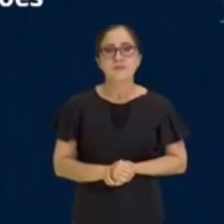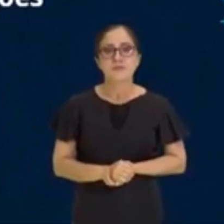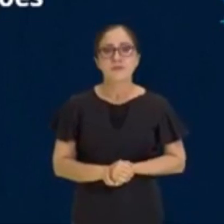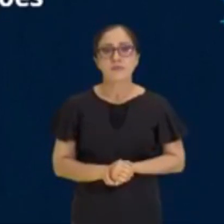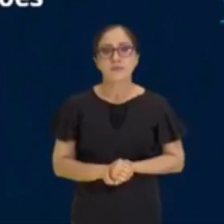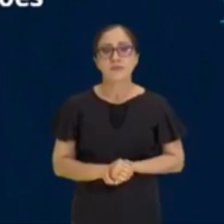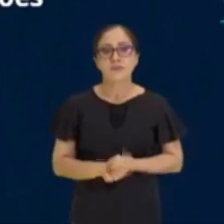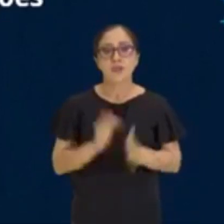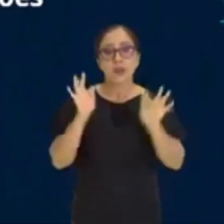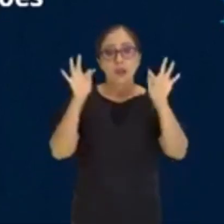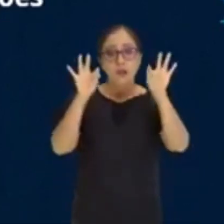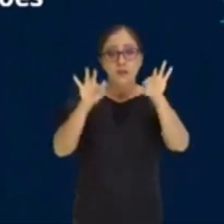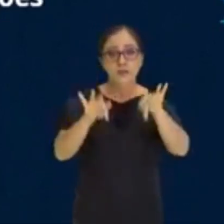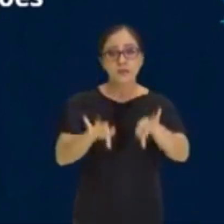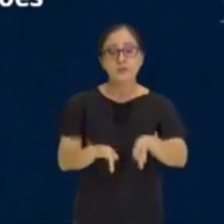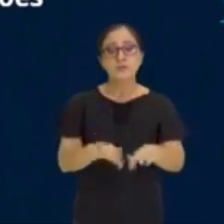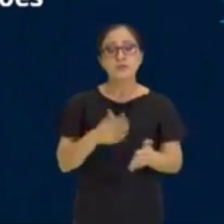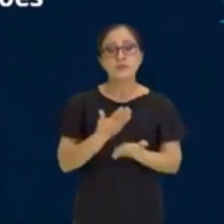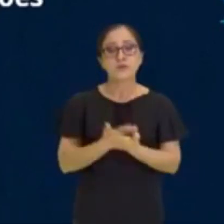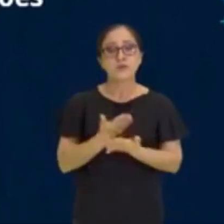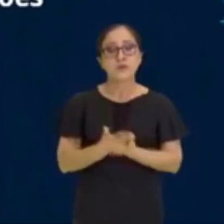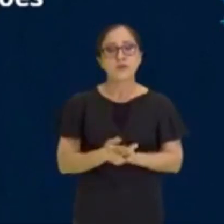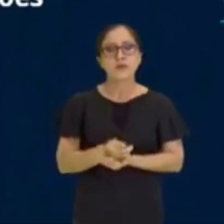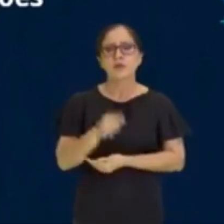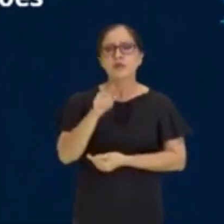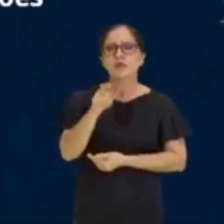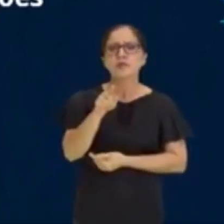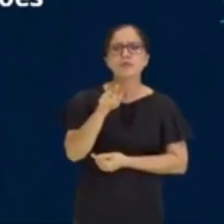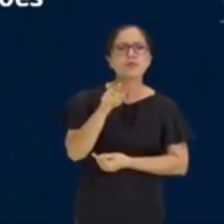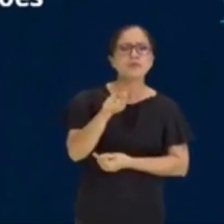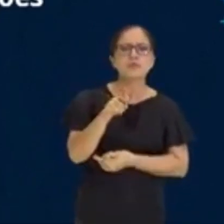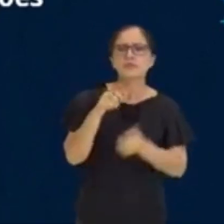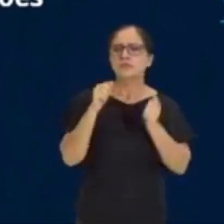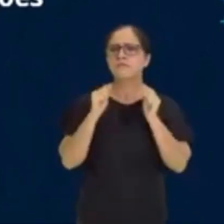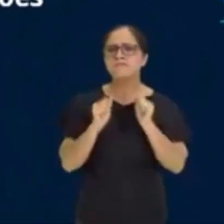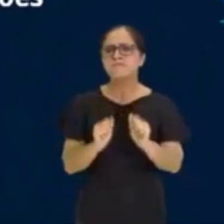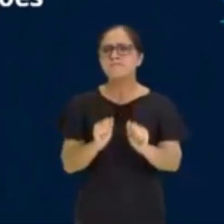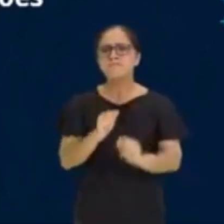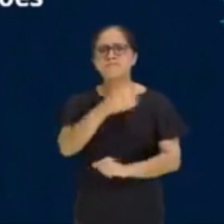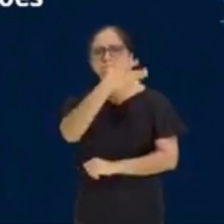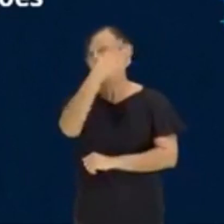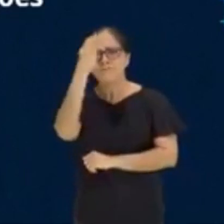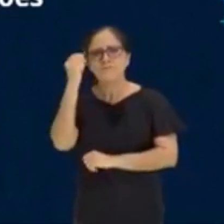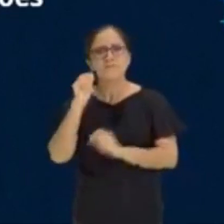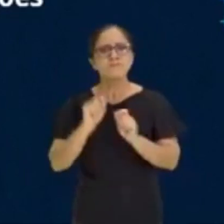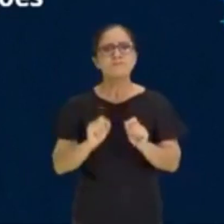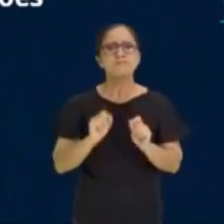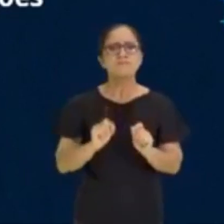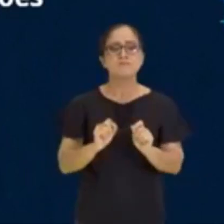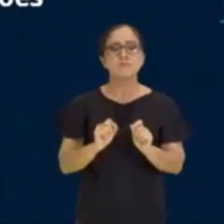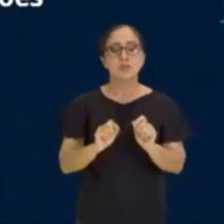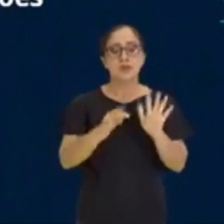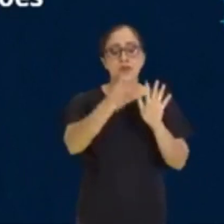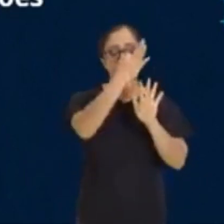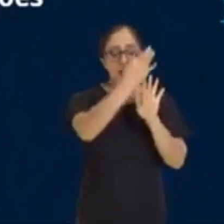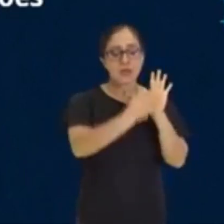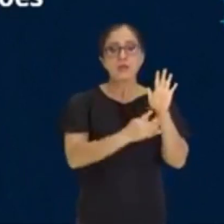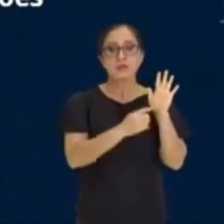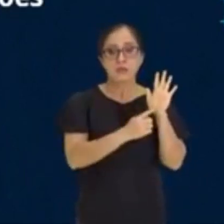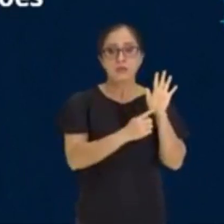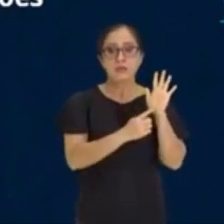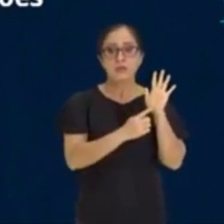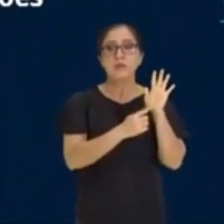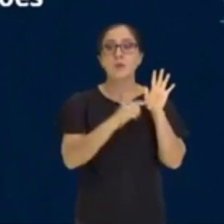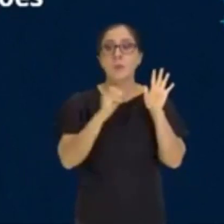o finalzinho da nossa aula. O que você não pode esquecer? Que um texto pode se referir a